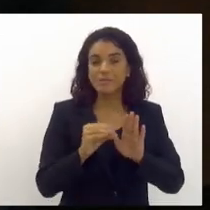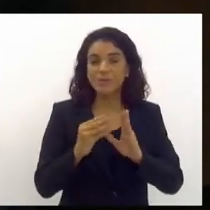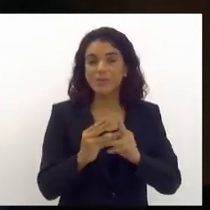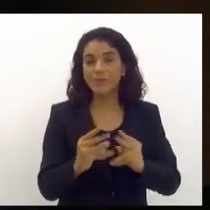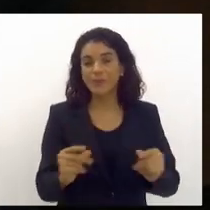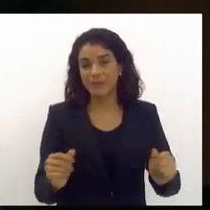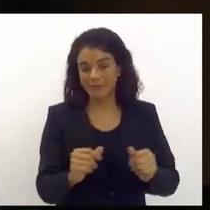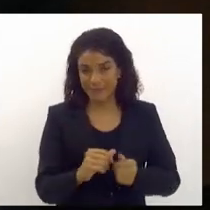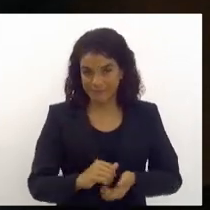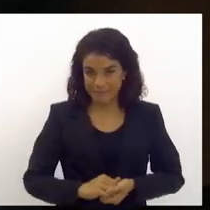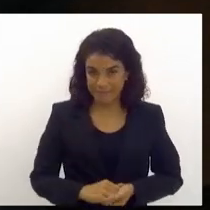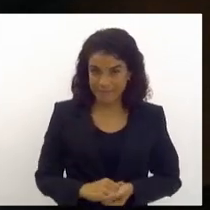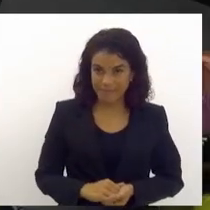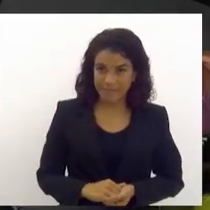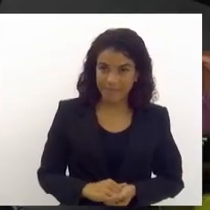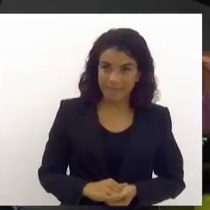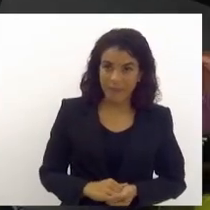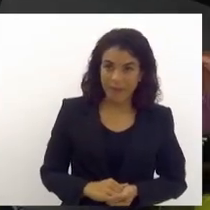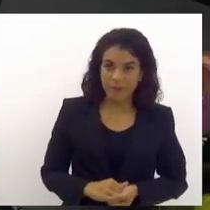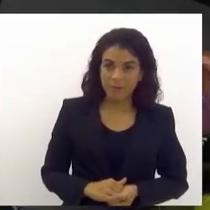inócua.